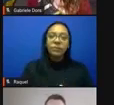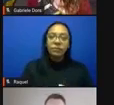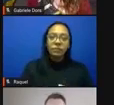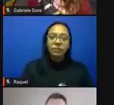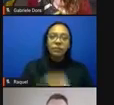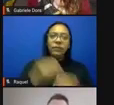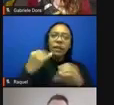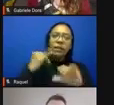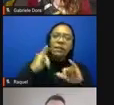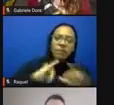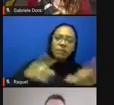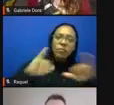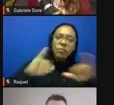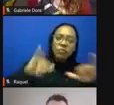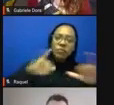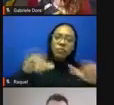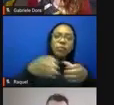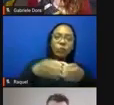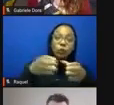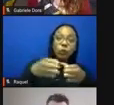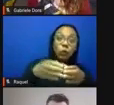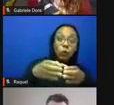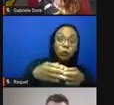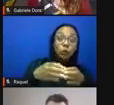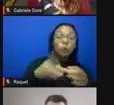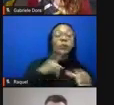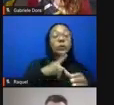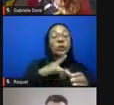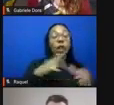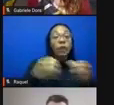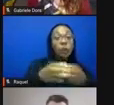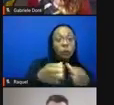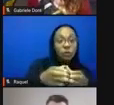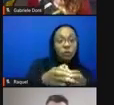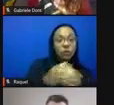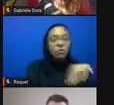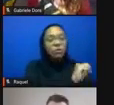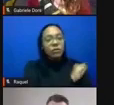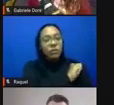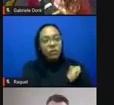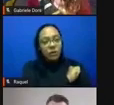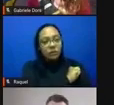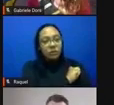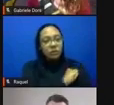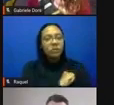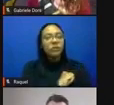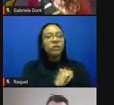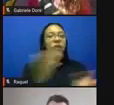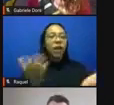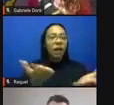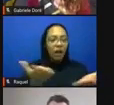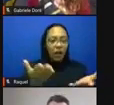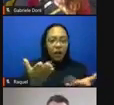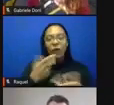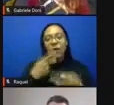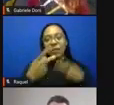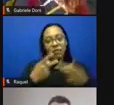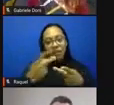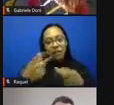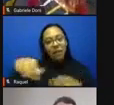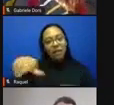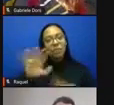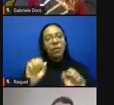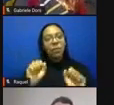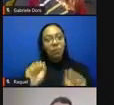enviarem nos grupos, né? Às vezes a gente tem grupo de alunos. E passo a palavra para vocês se despedirem